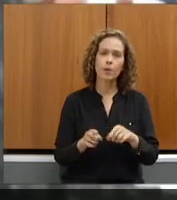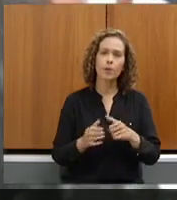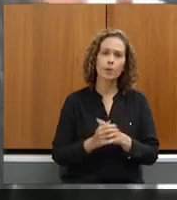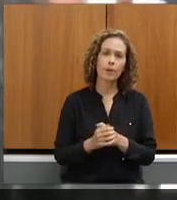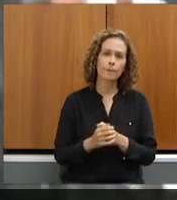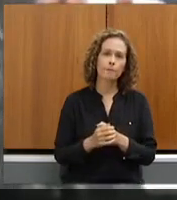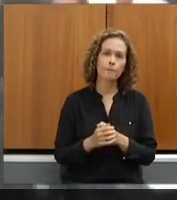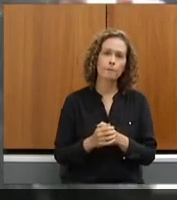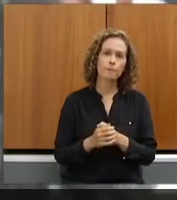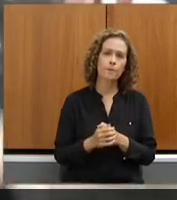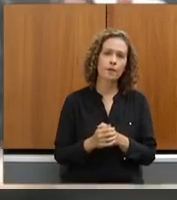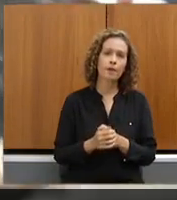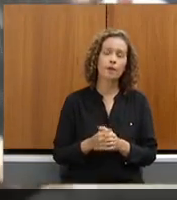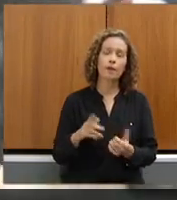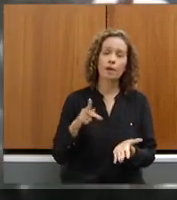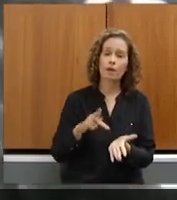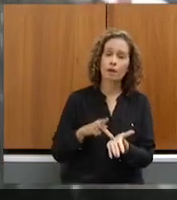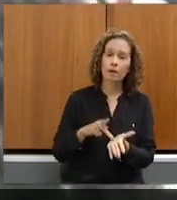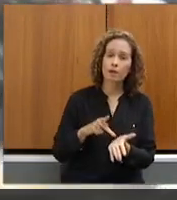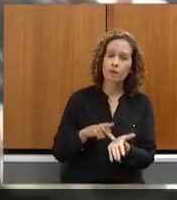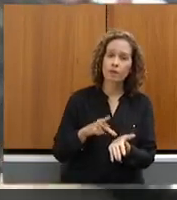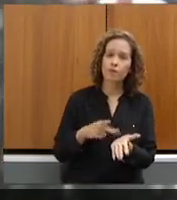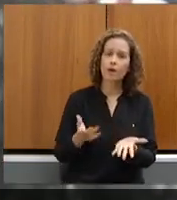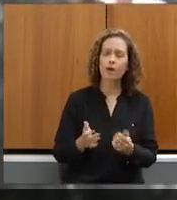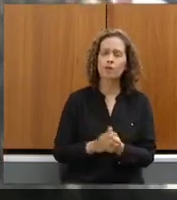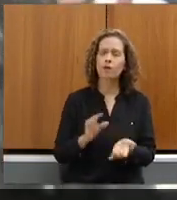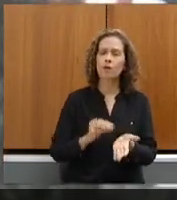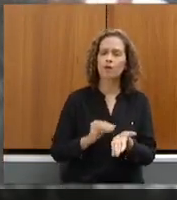de Menezes É de fato estrangula